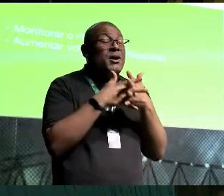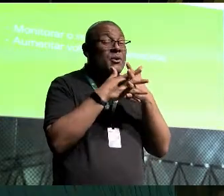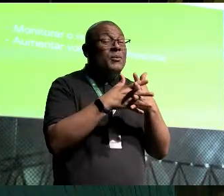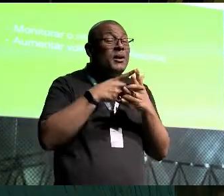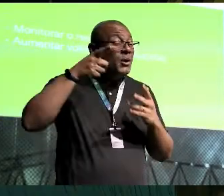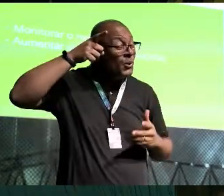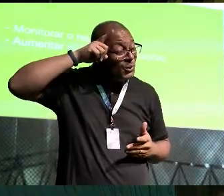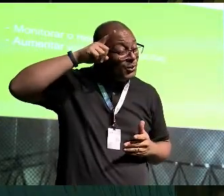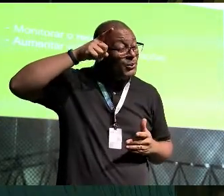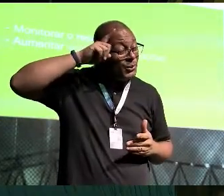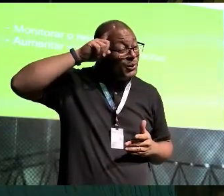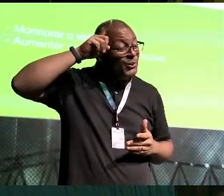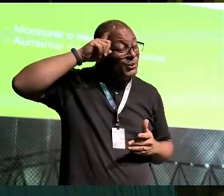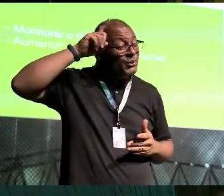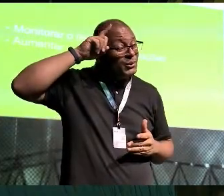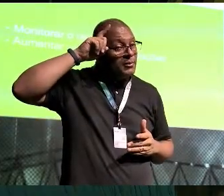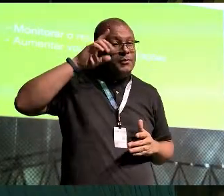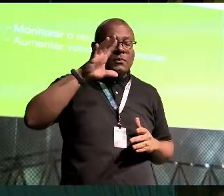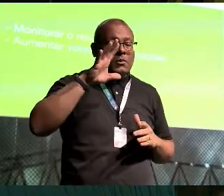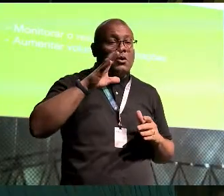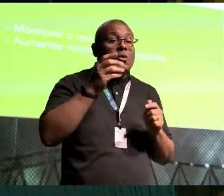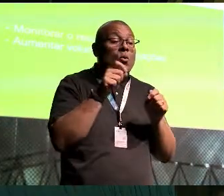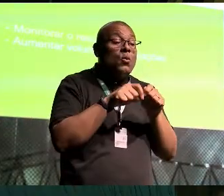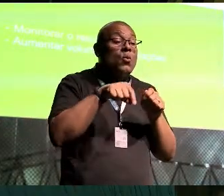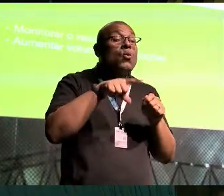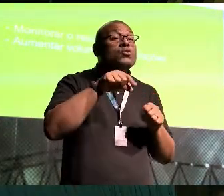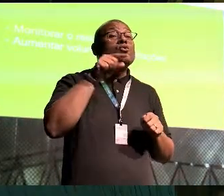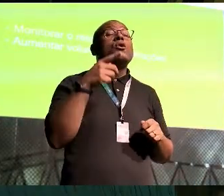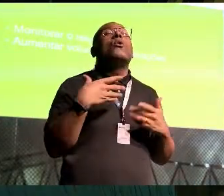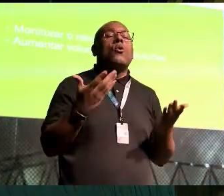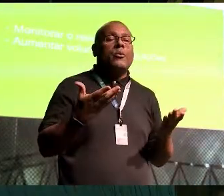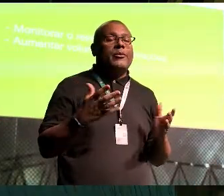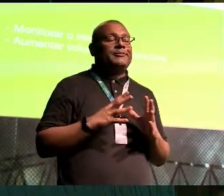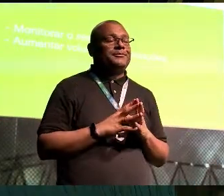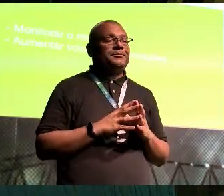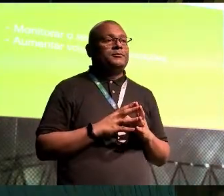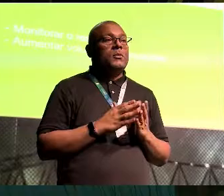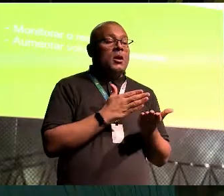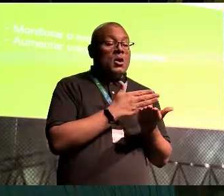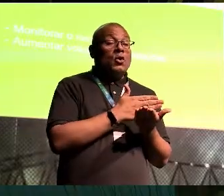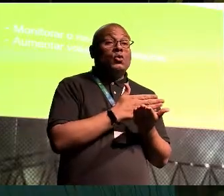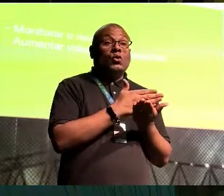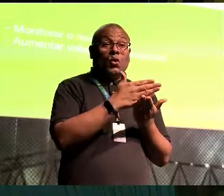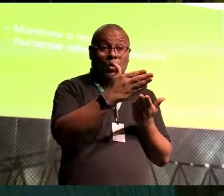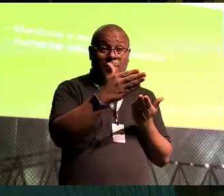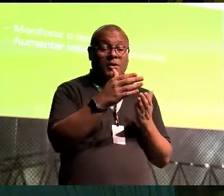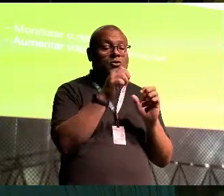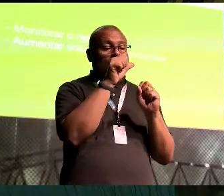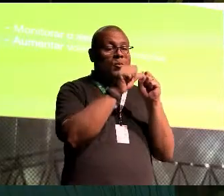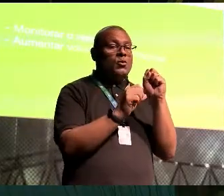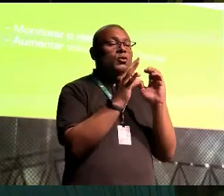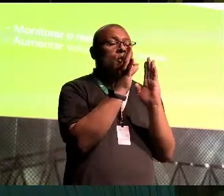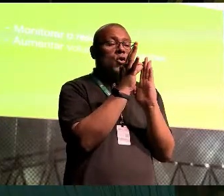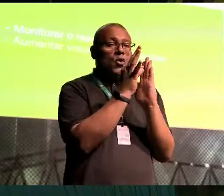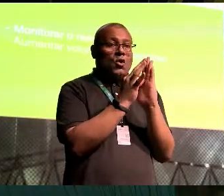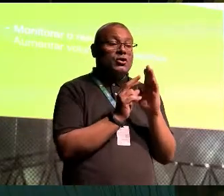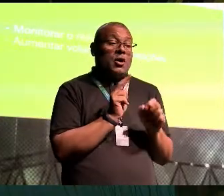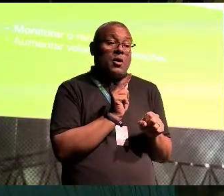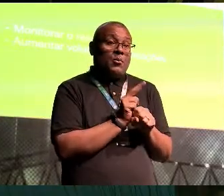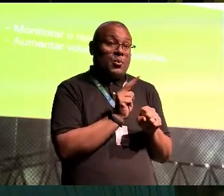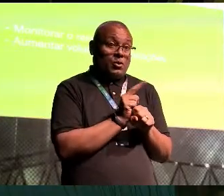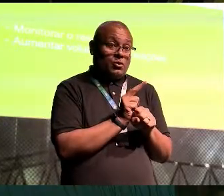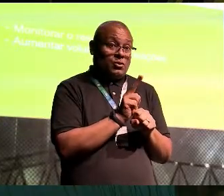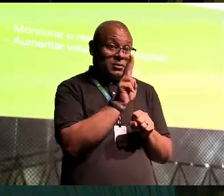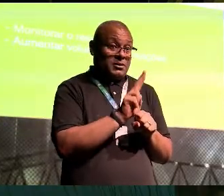dia a dia, né? Então, assim, qual que é o ciclo de vida que a gente acaba utilizando? Então, basicamente, no começo a gente faz alterações no código, sempre protegidas pelas